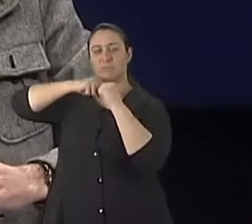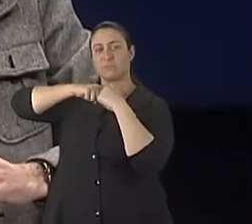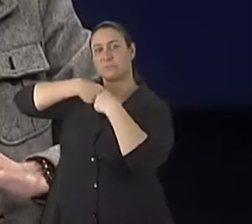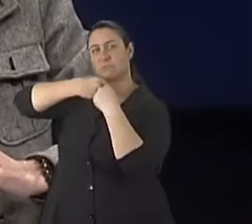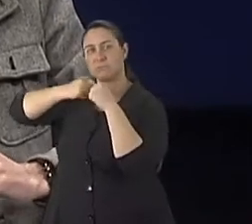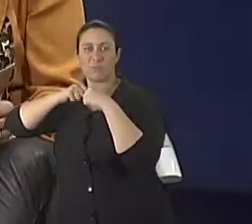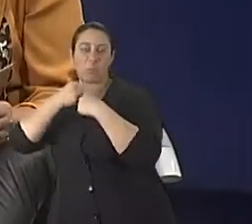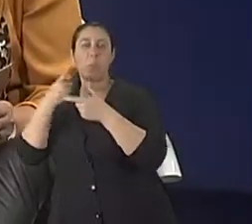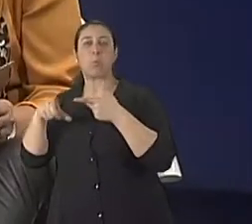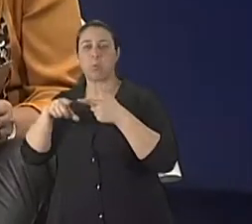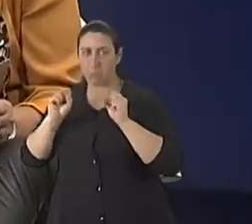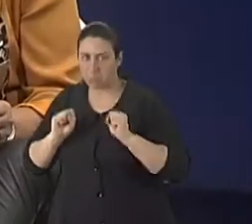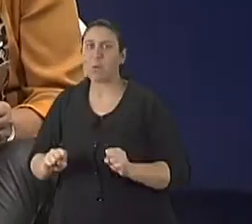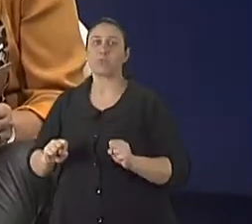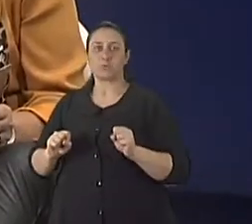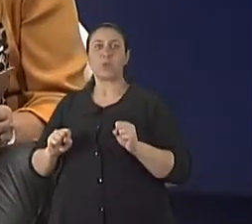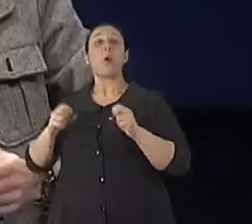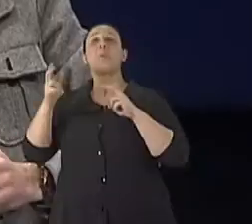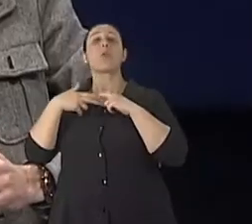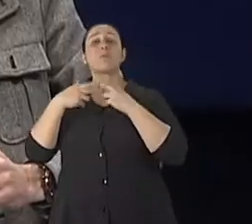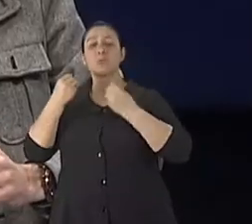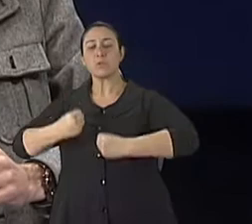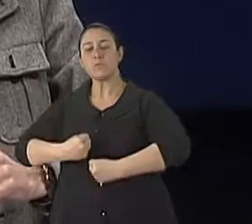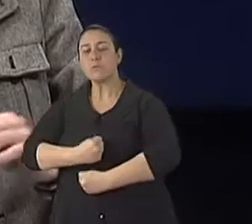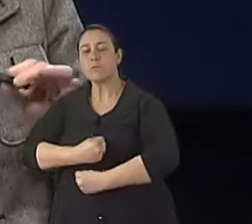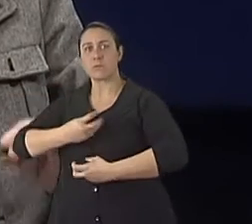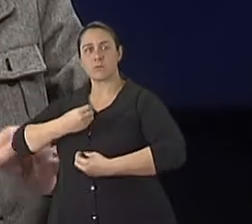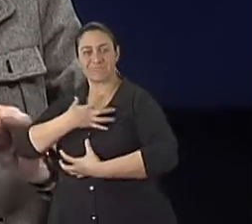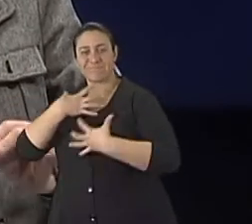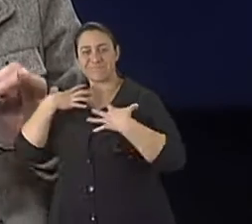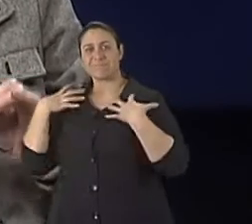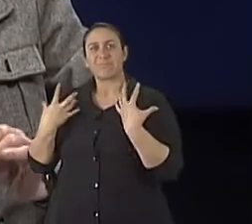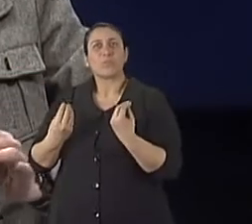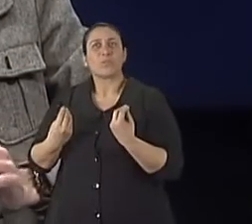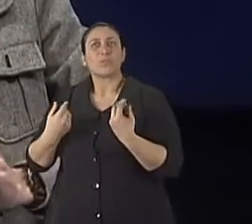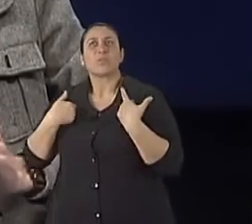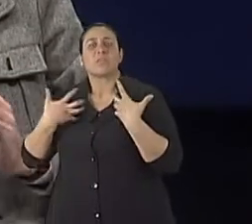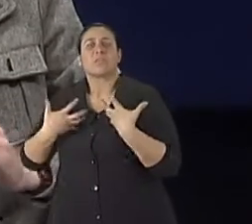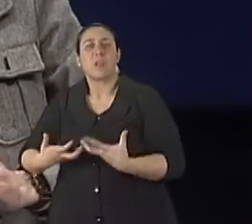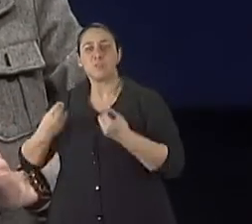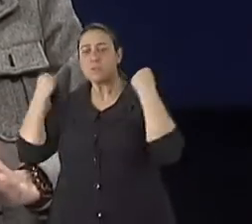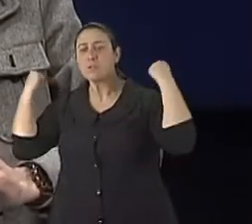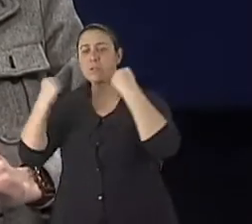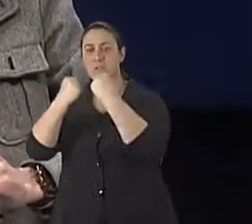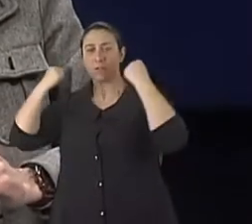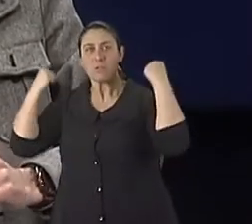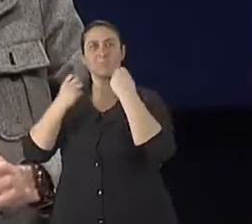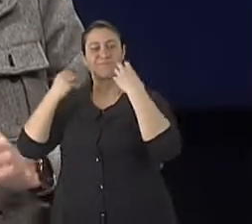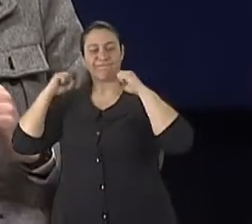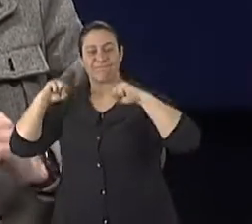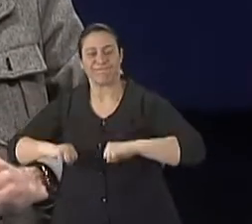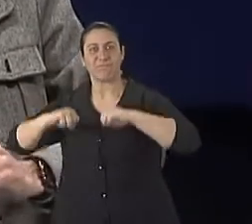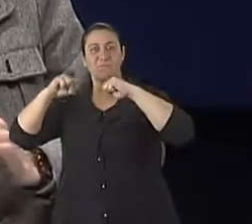é muita carga muito o organismo em muito pouco tempo mas tudo tem que ter um determinado limite em certas coisas ponderada samphan